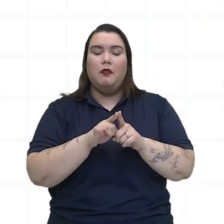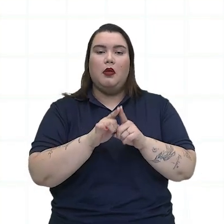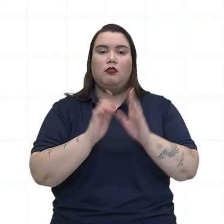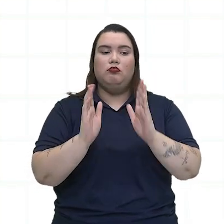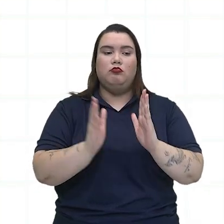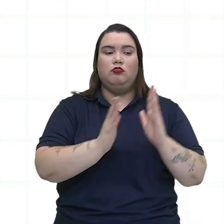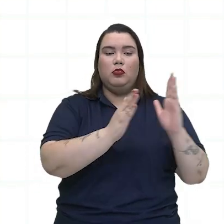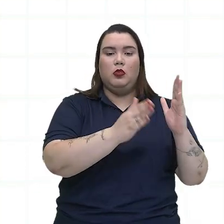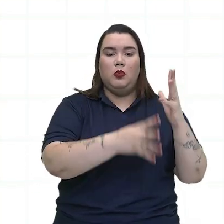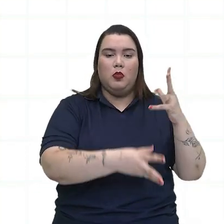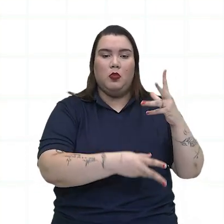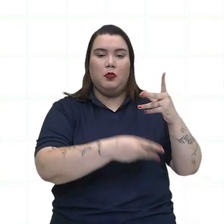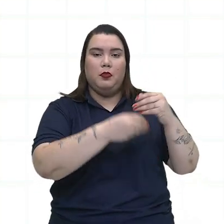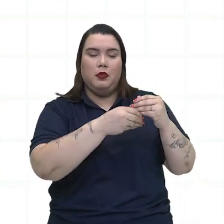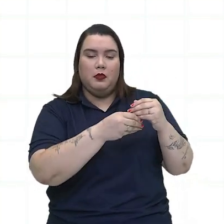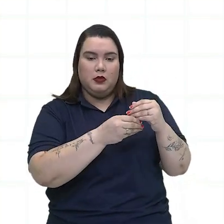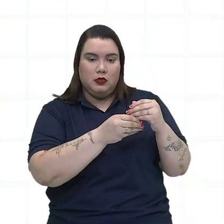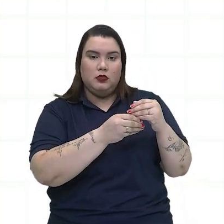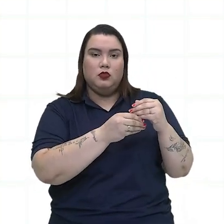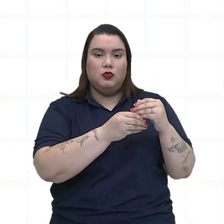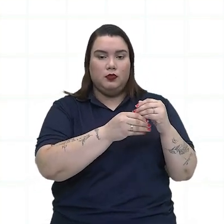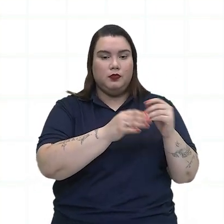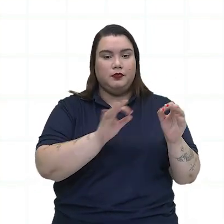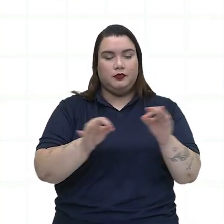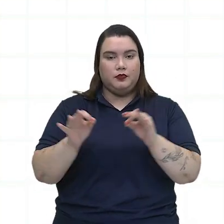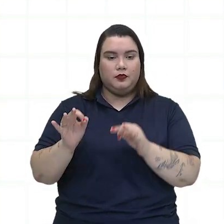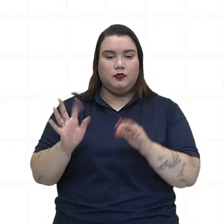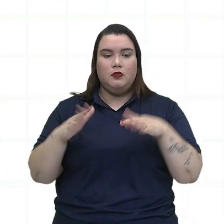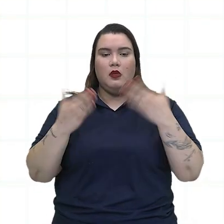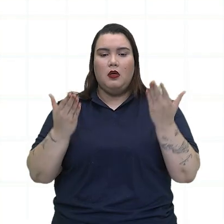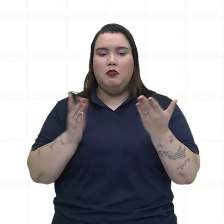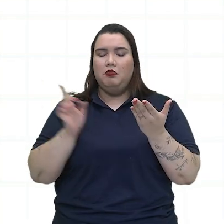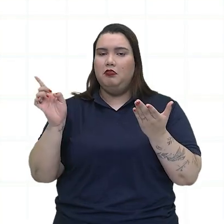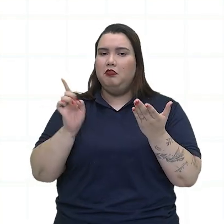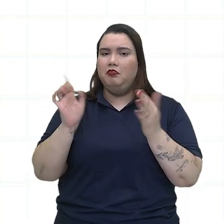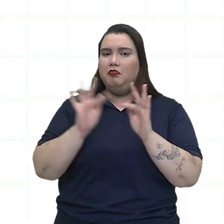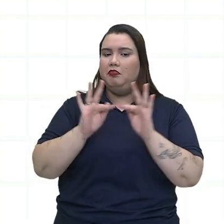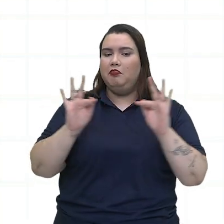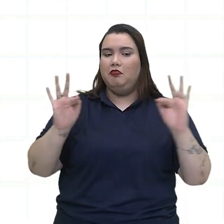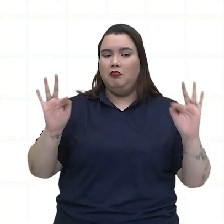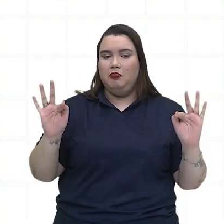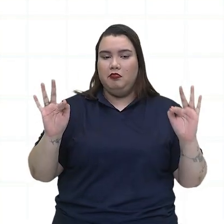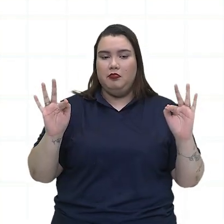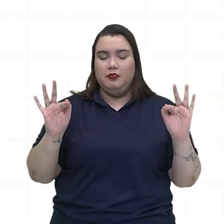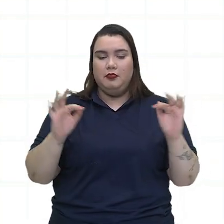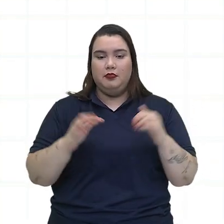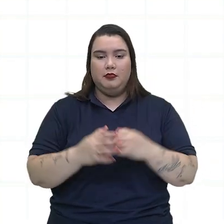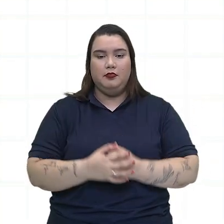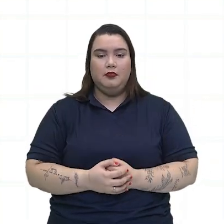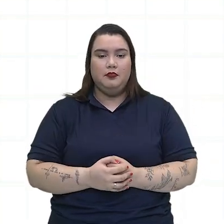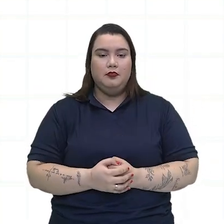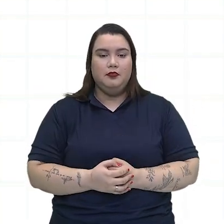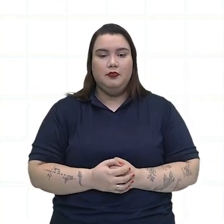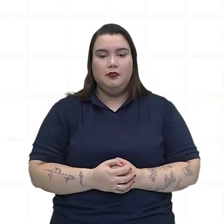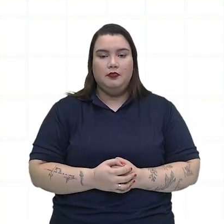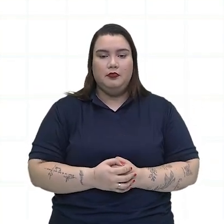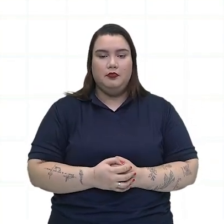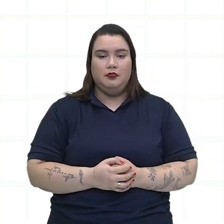complemento, complement. Então, vamos ver como que ficou essa frase aqui, ó. We